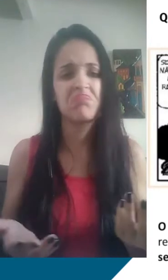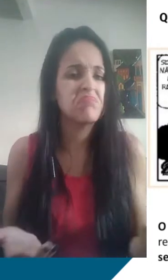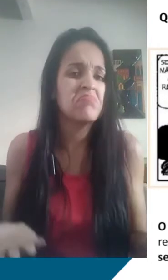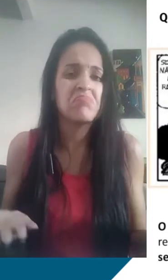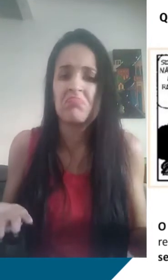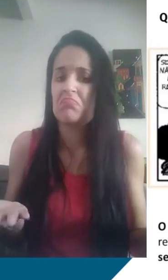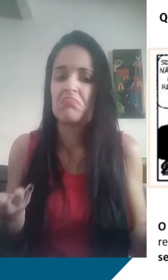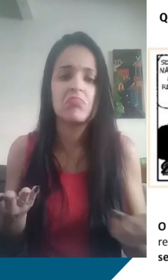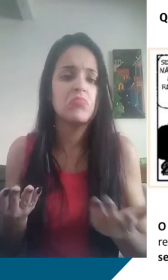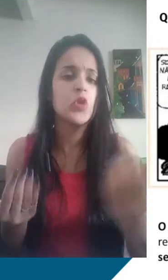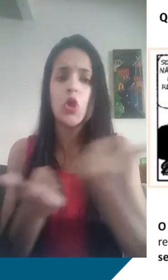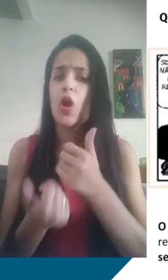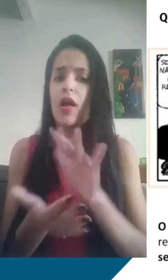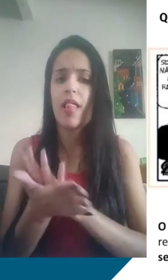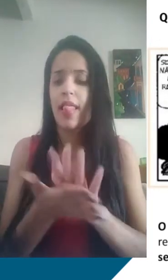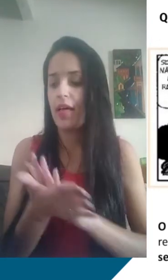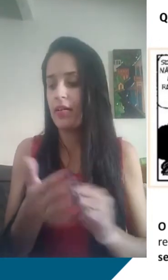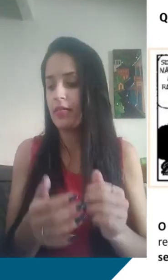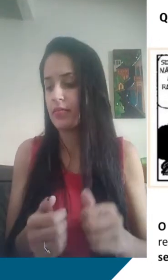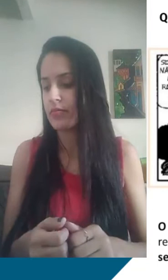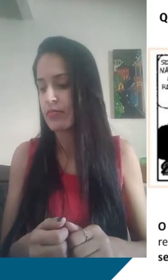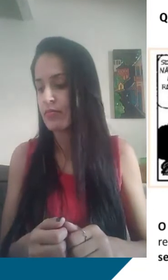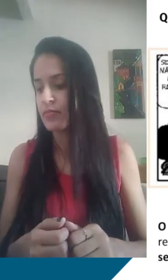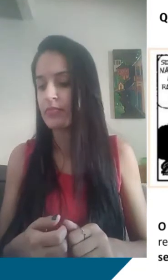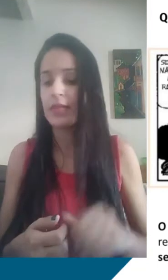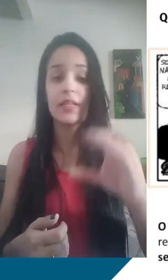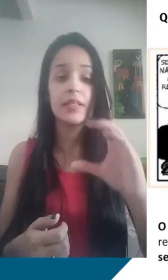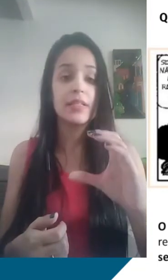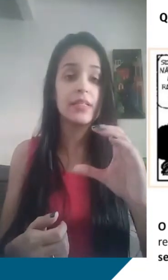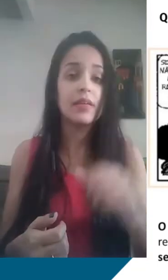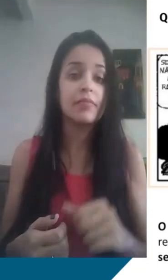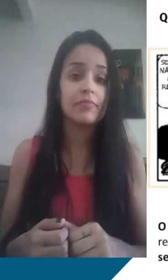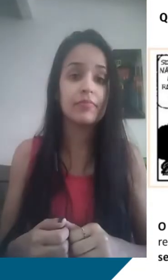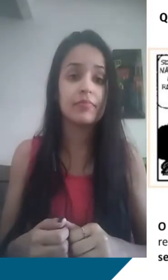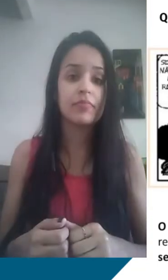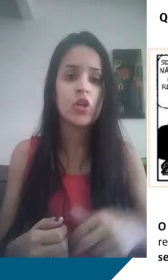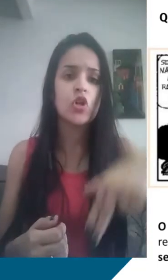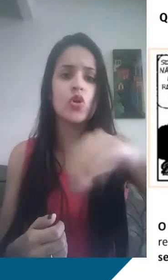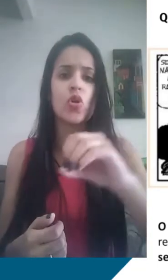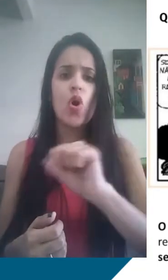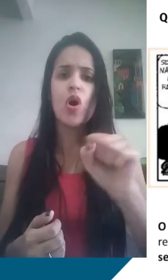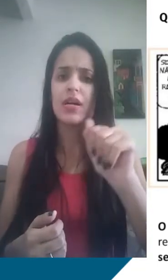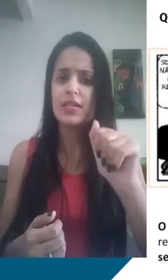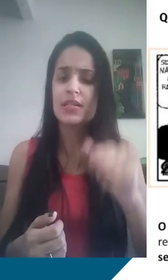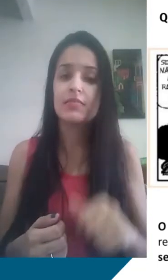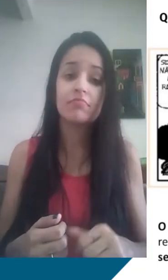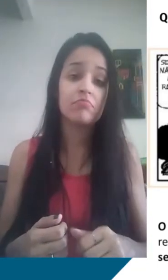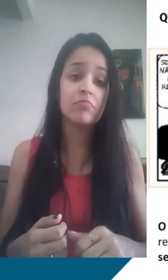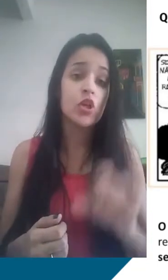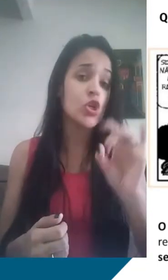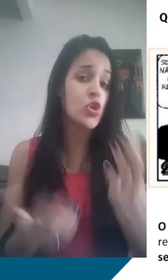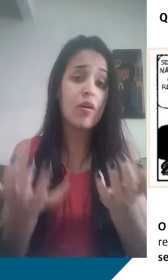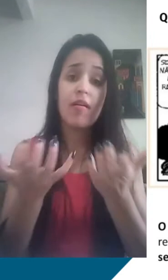do plural. Já o pronome possessivo nossa atua como determinante da palavra pátria e aparece como uma informação nova